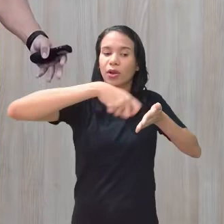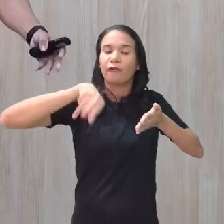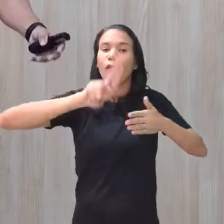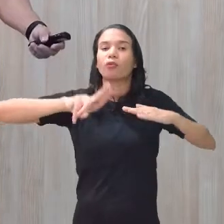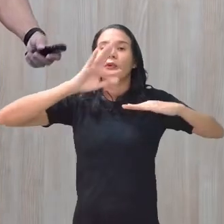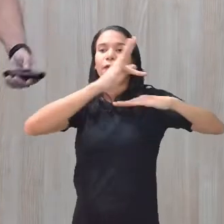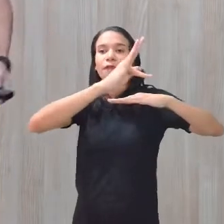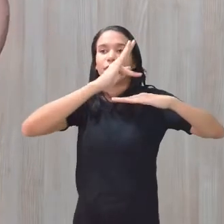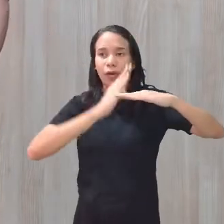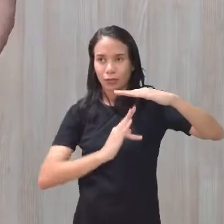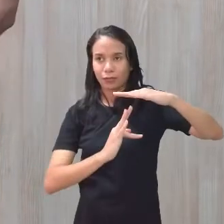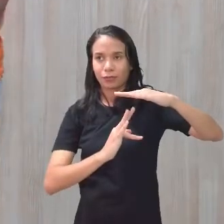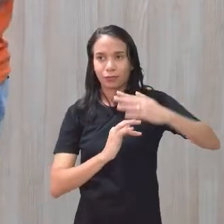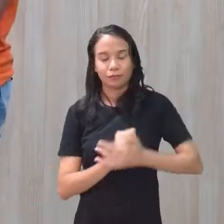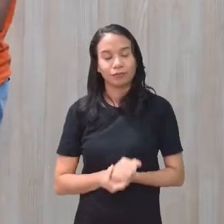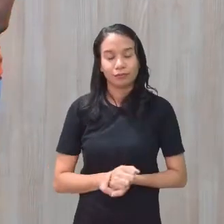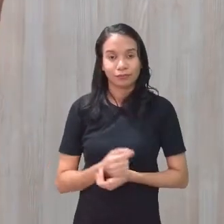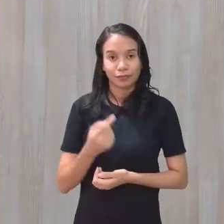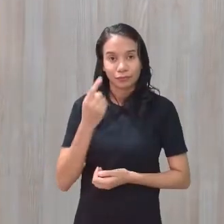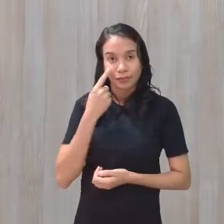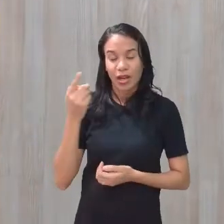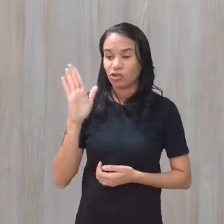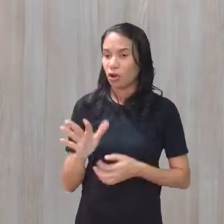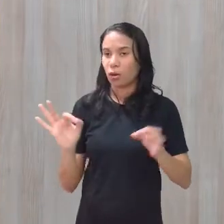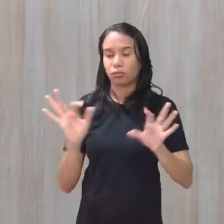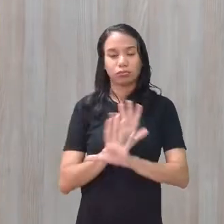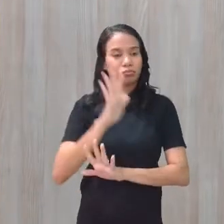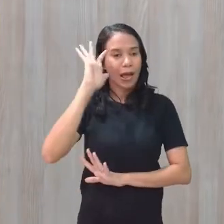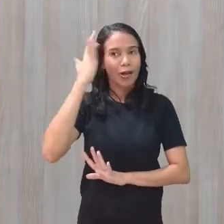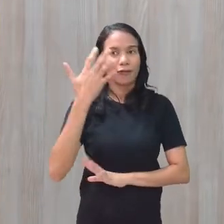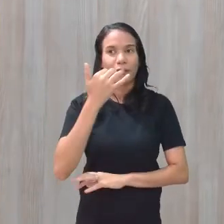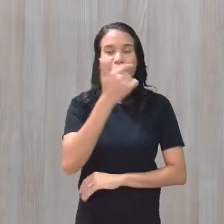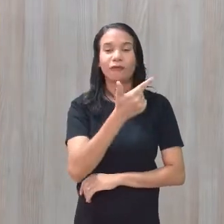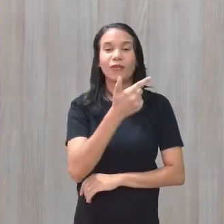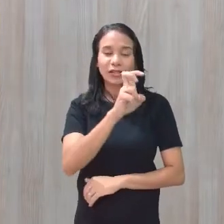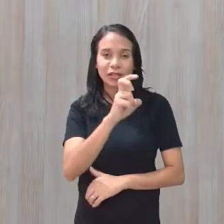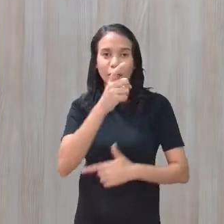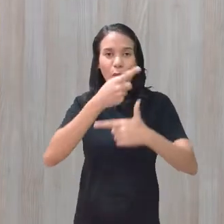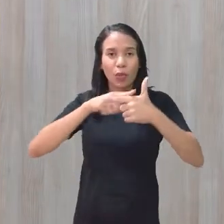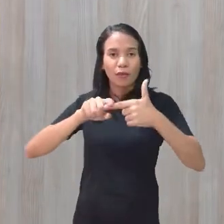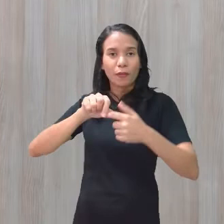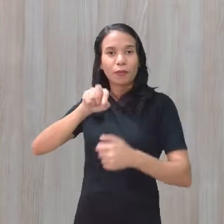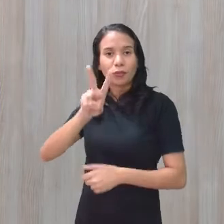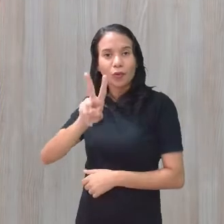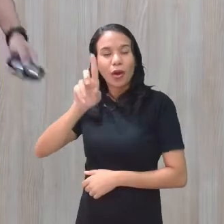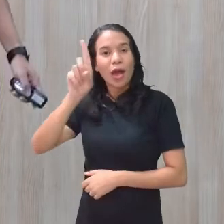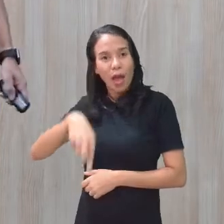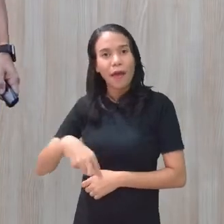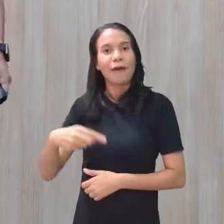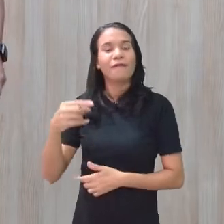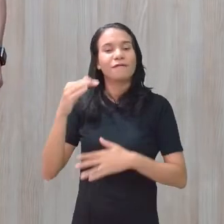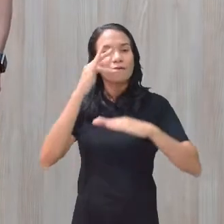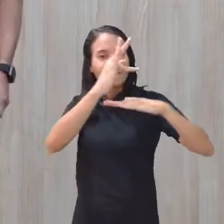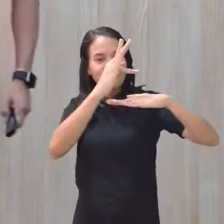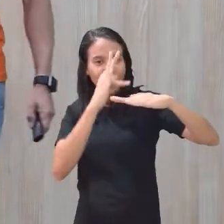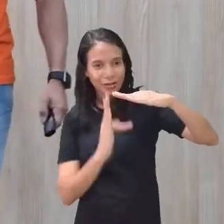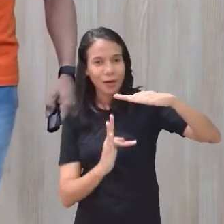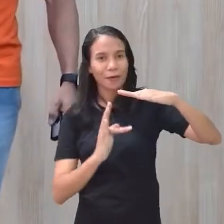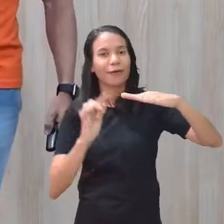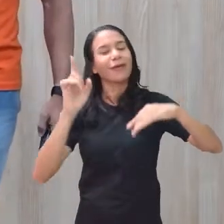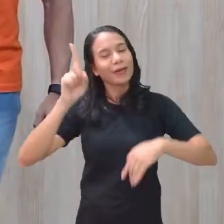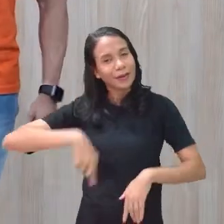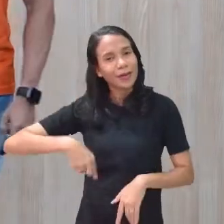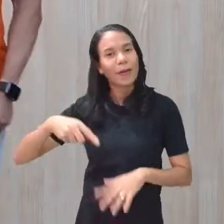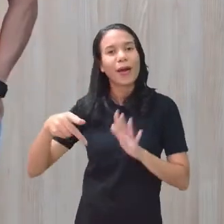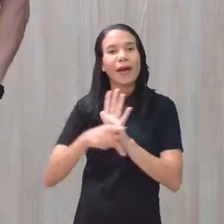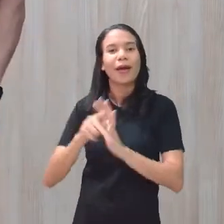fração. Então, já acabou aqui, ó. 25 dividido por 2 é uma fração, então ele é um